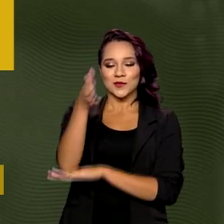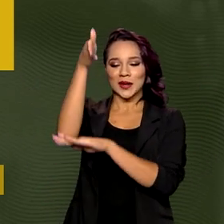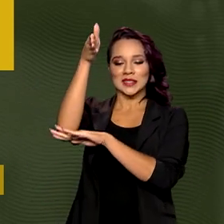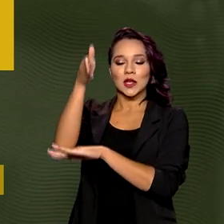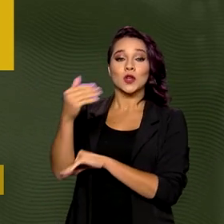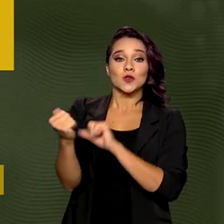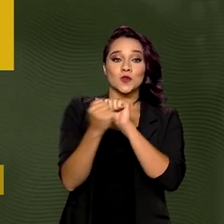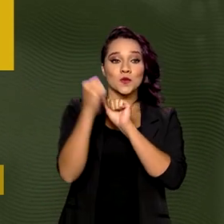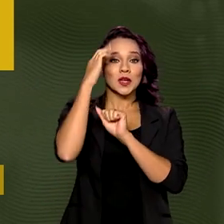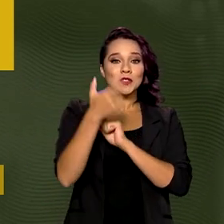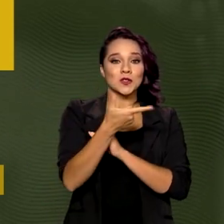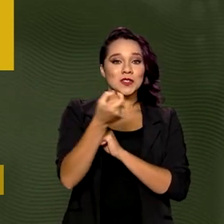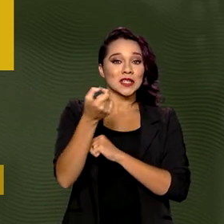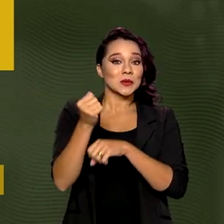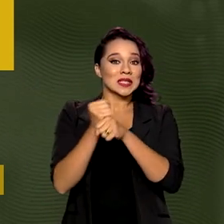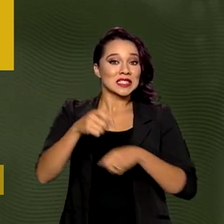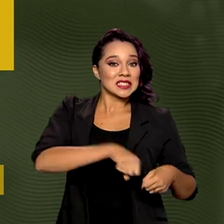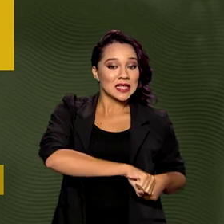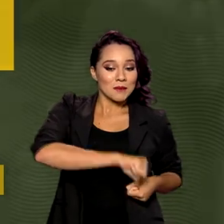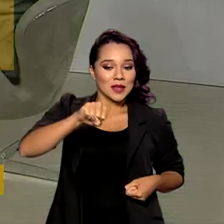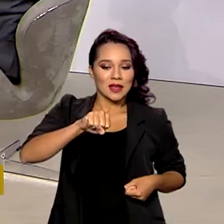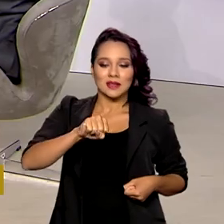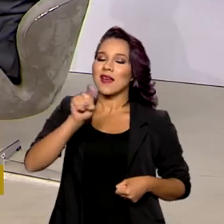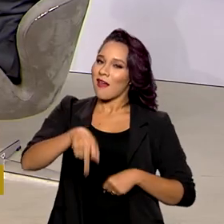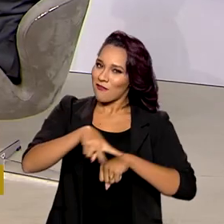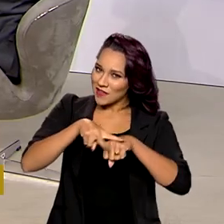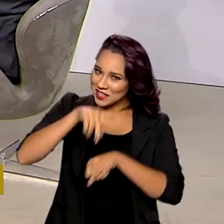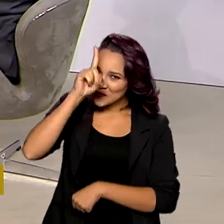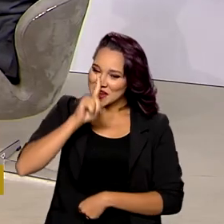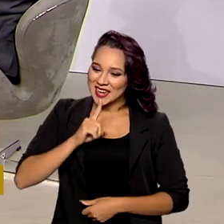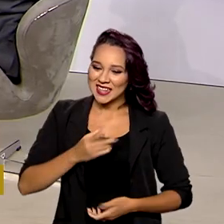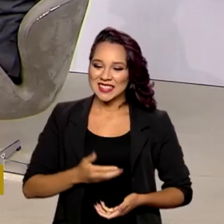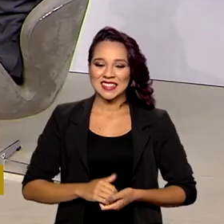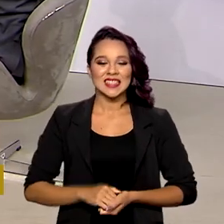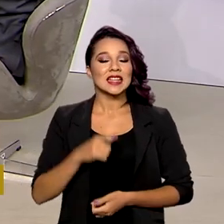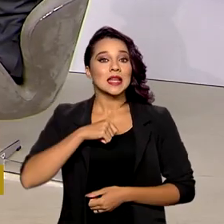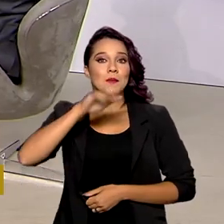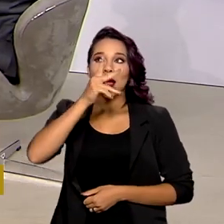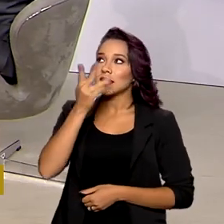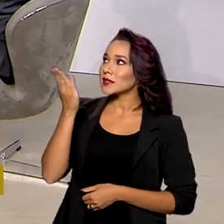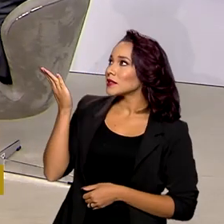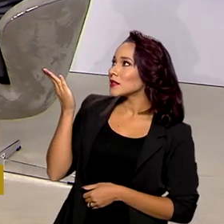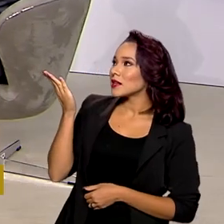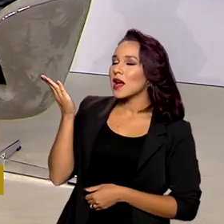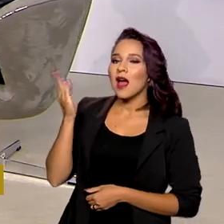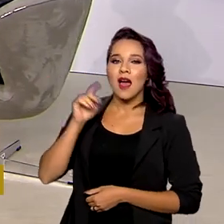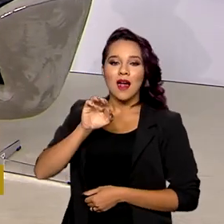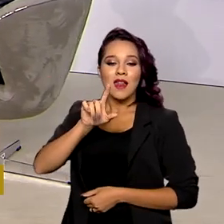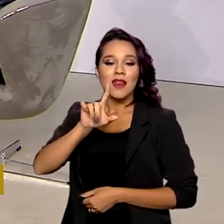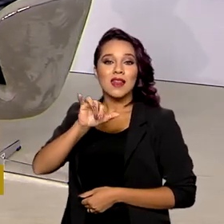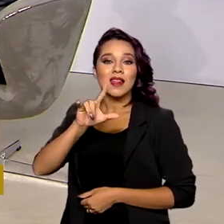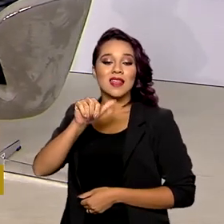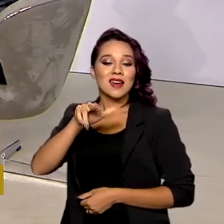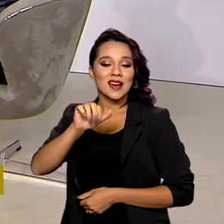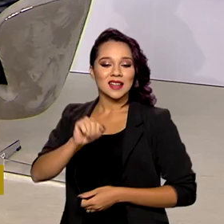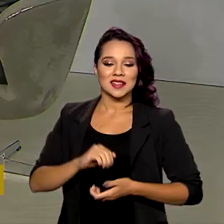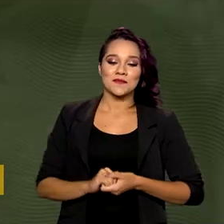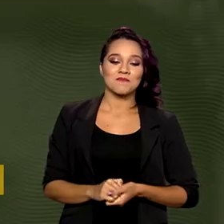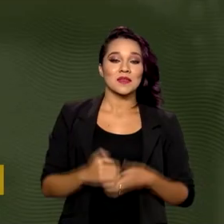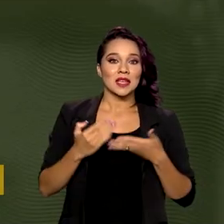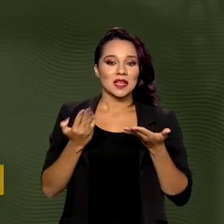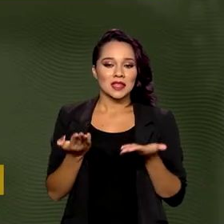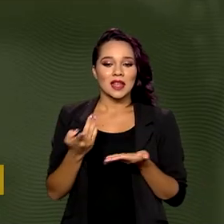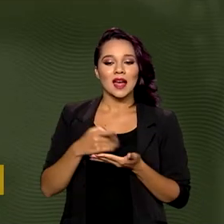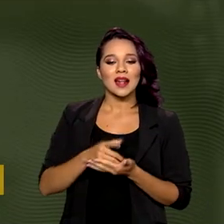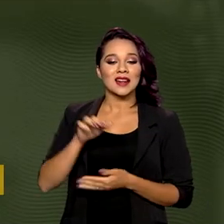com o Brasil nos 200 anos de independência, é verde e amarelo. Tem mais alguma? Ainda tem a Liliana Silva, está em